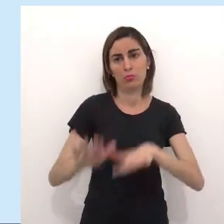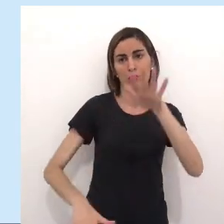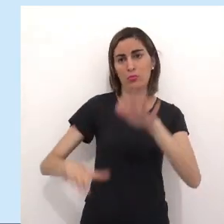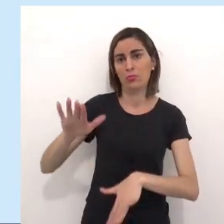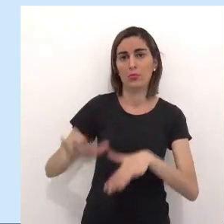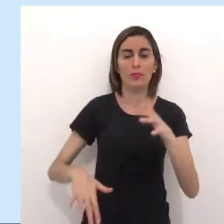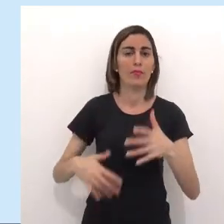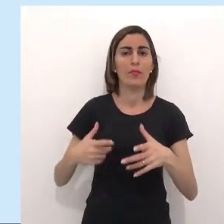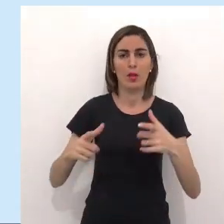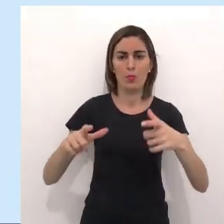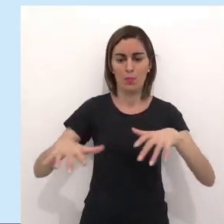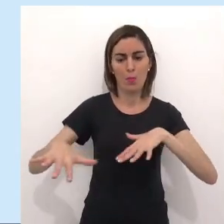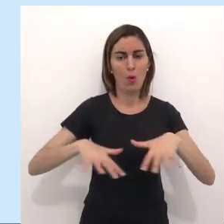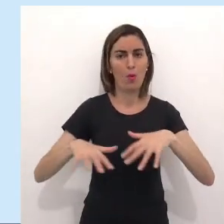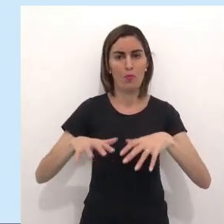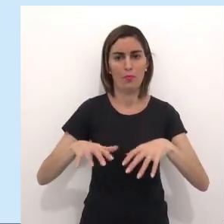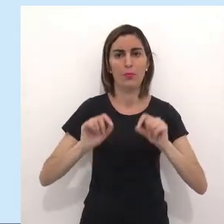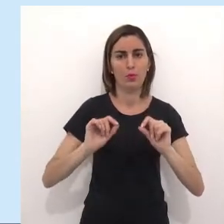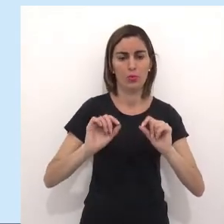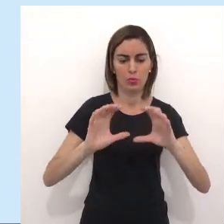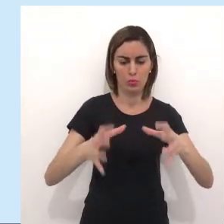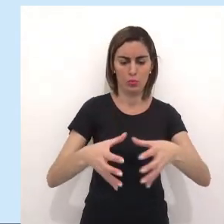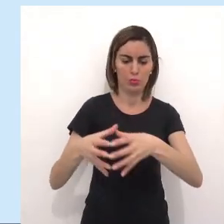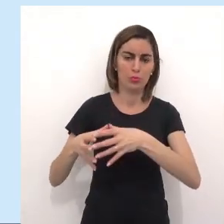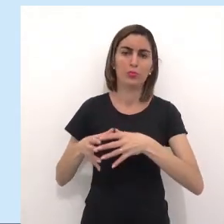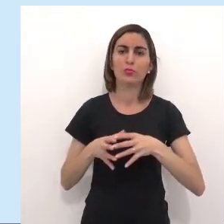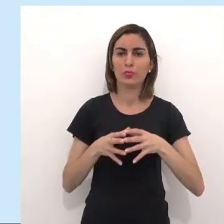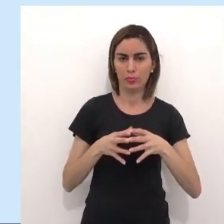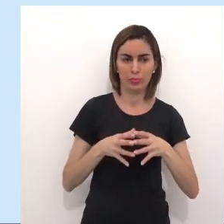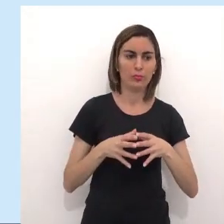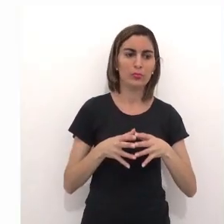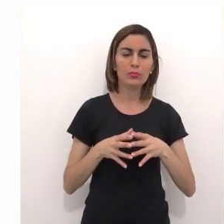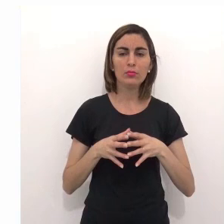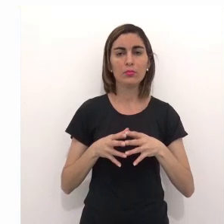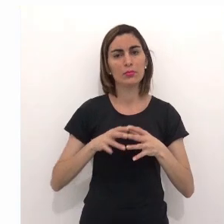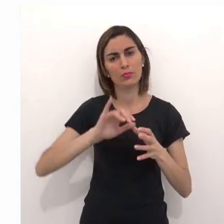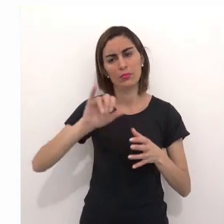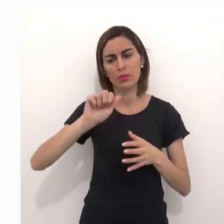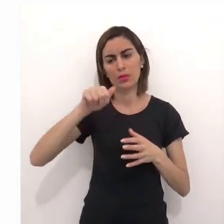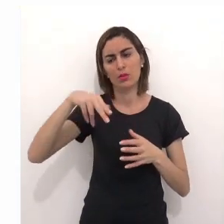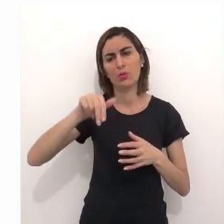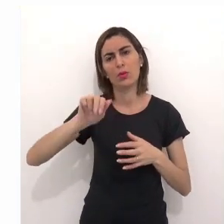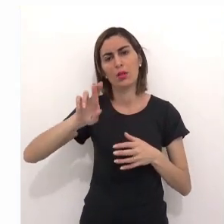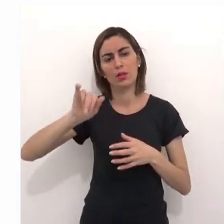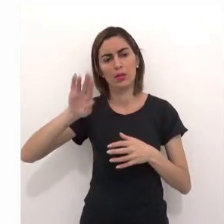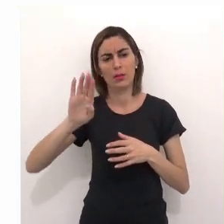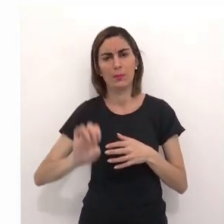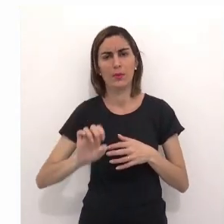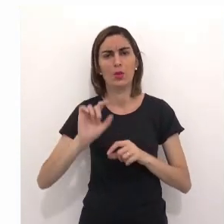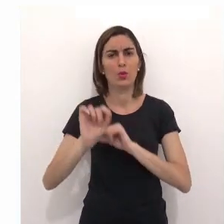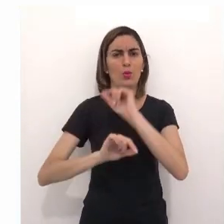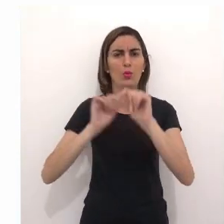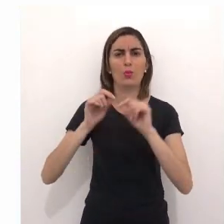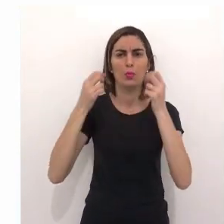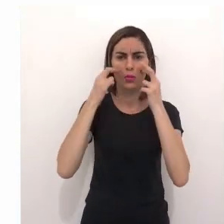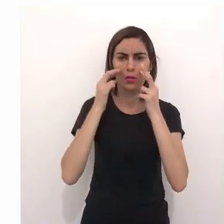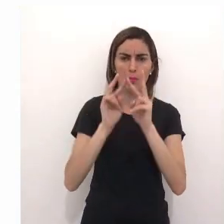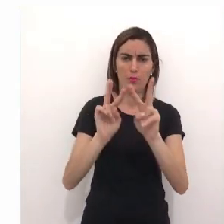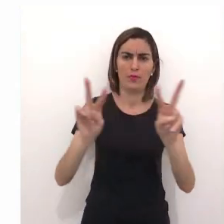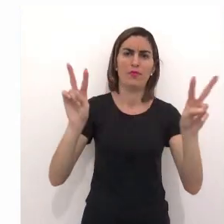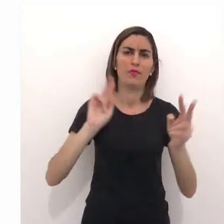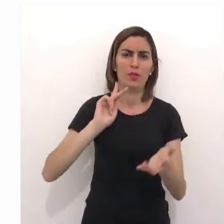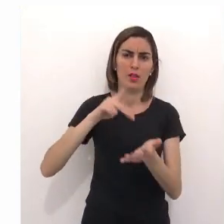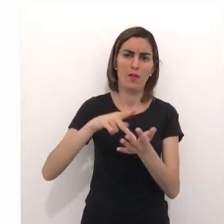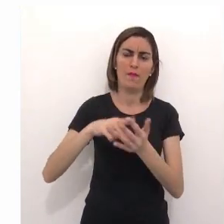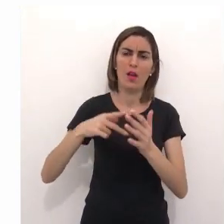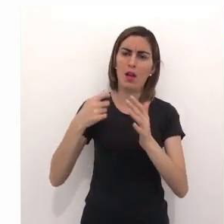Movimento, não é isso? Estavam presentes a Santidade de Jaguaripe. O que podemos ver, na verdade, uma grande resistência